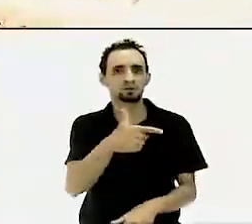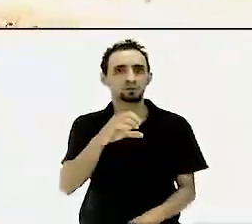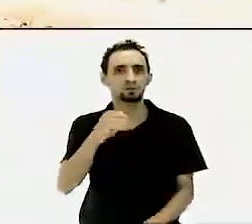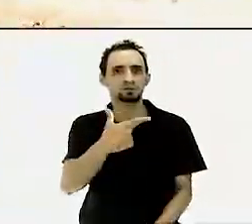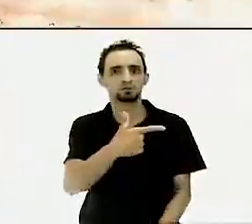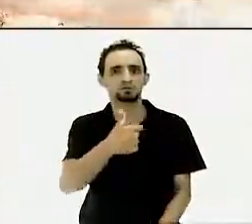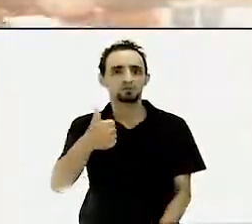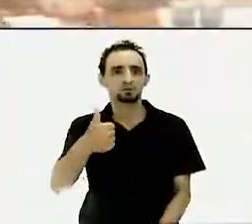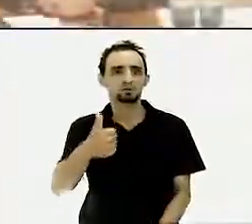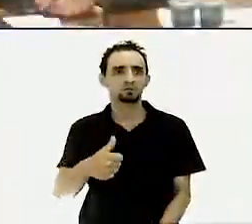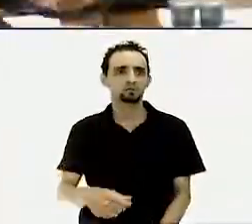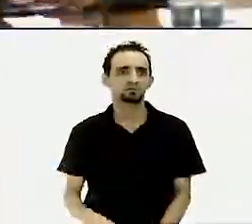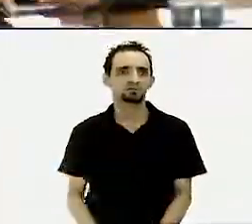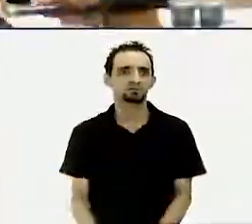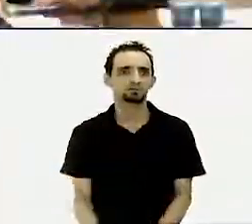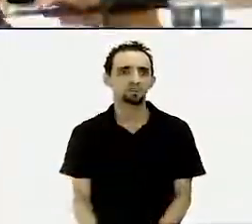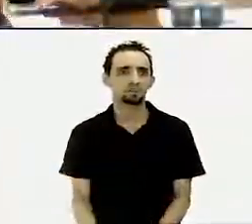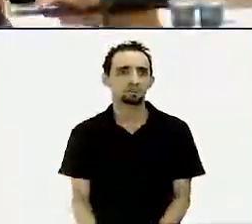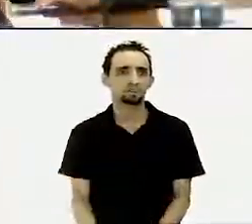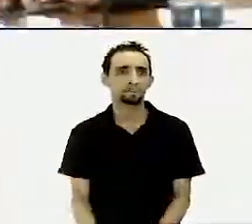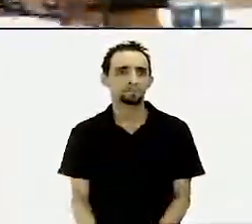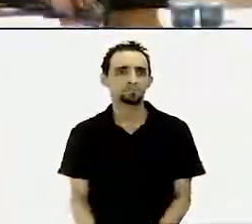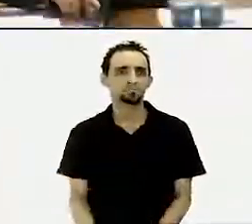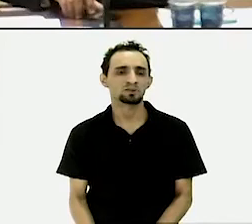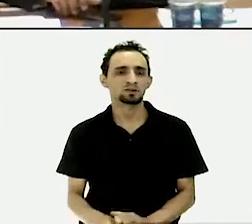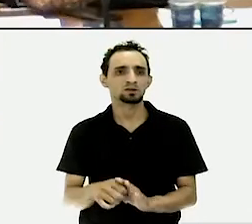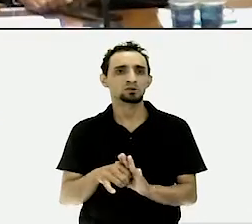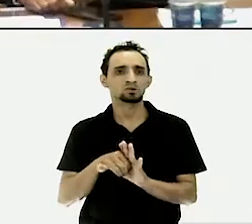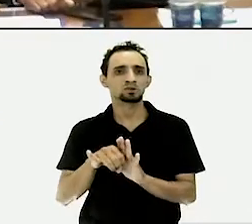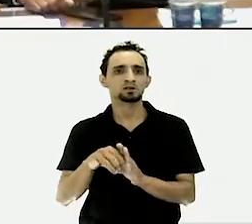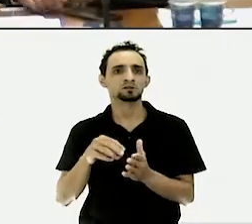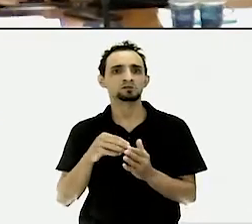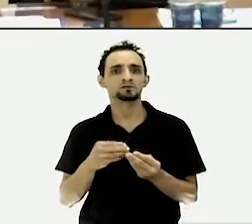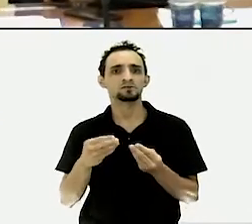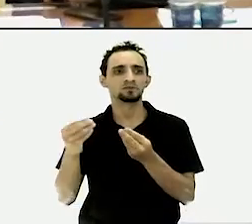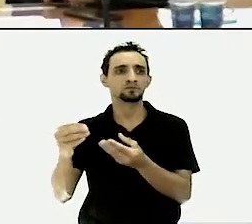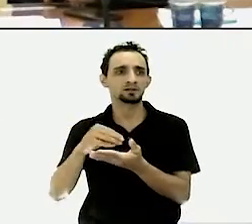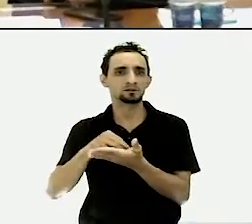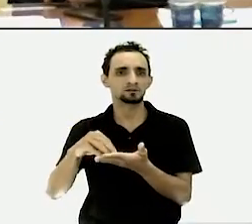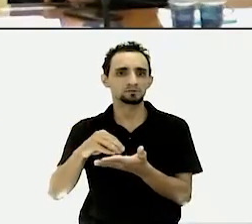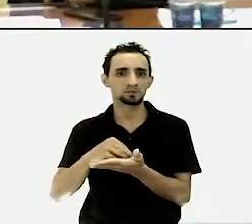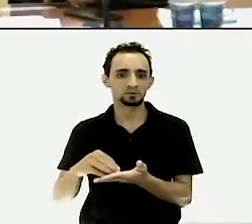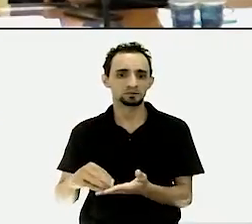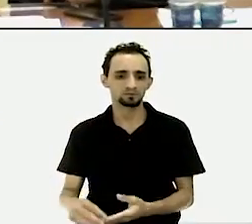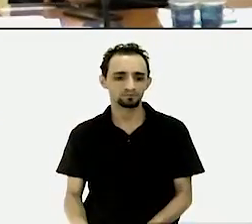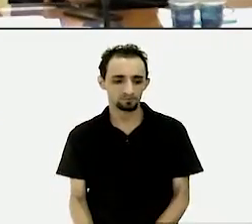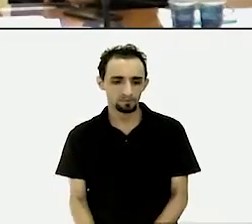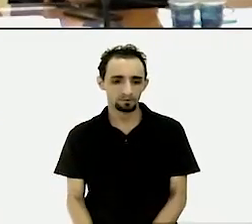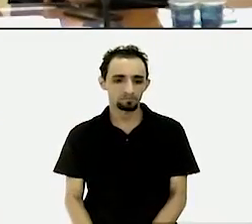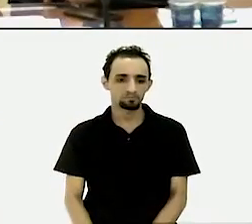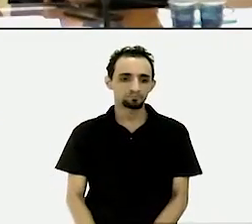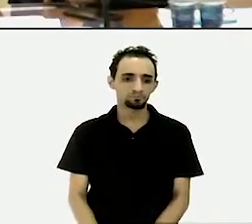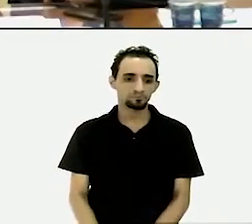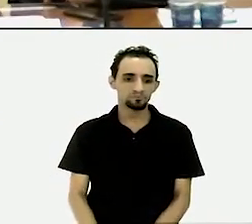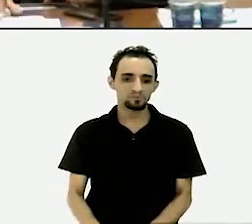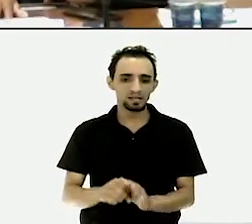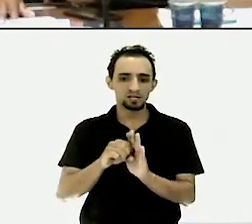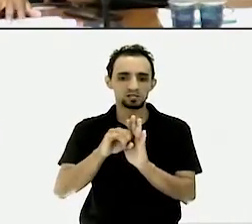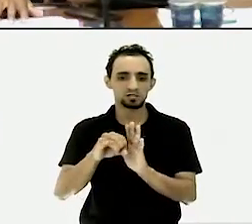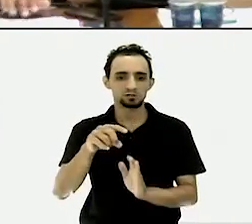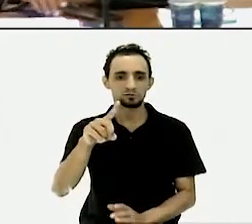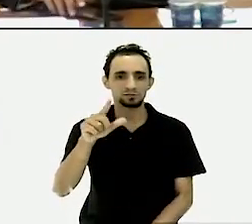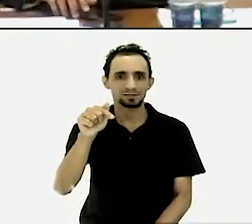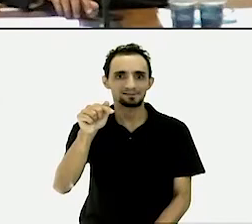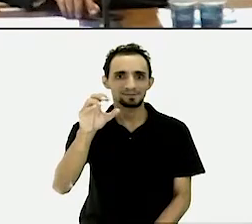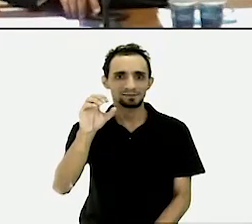Camilo. A indicação será encaminhada ao setor competente. Indicação sobre o número 170 de 2021. Indico